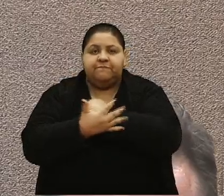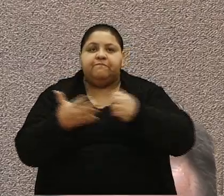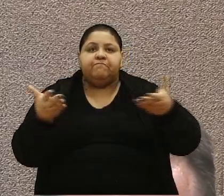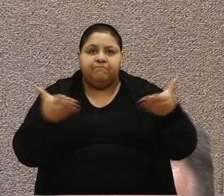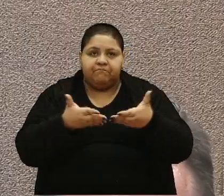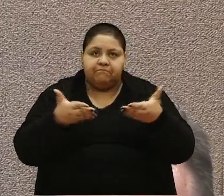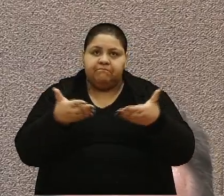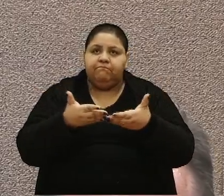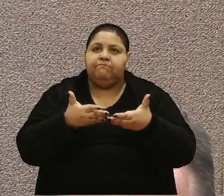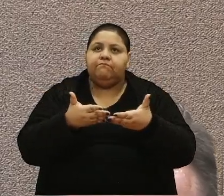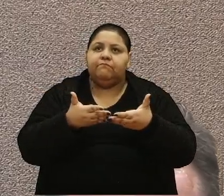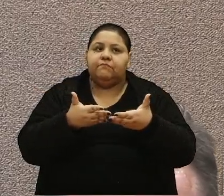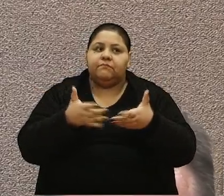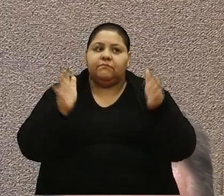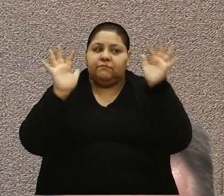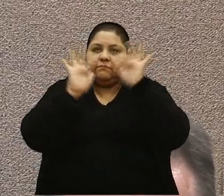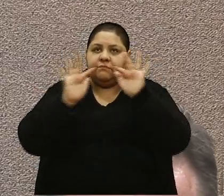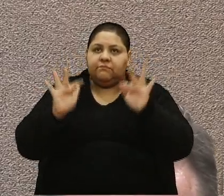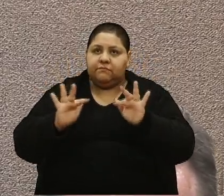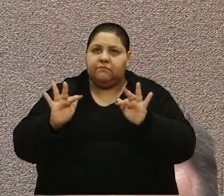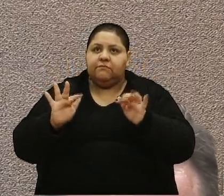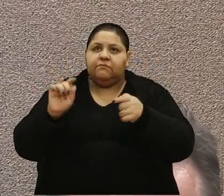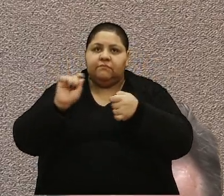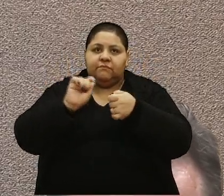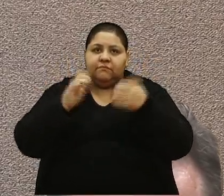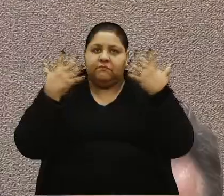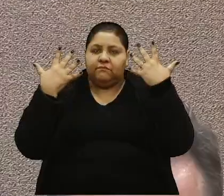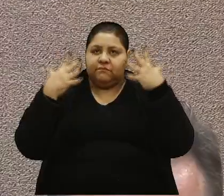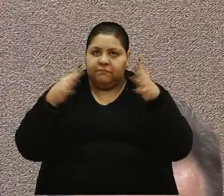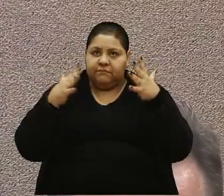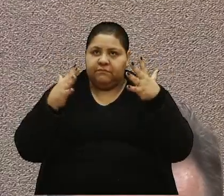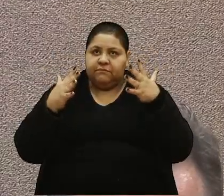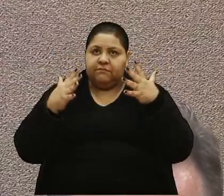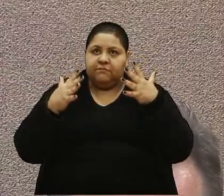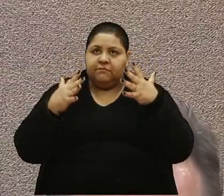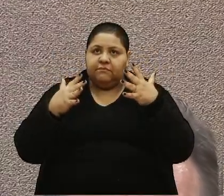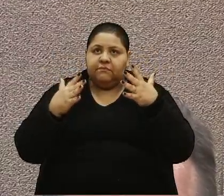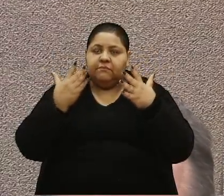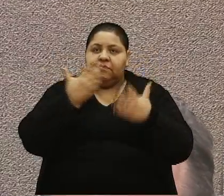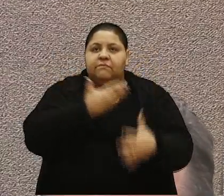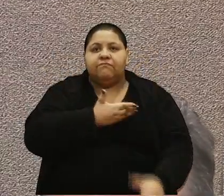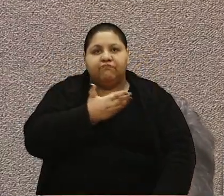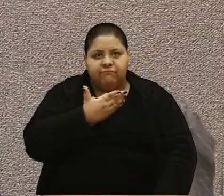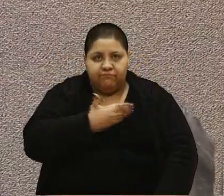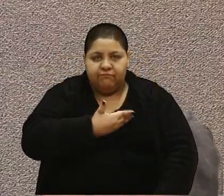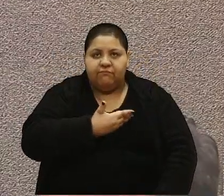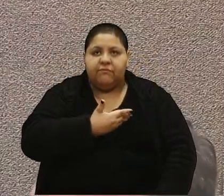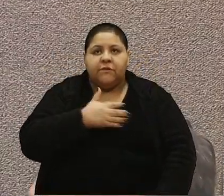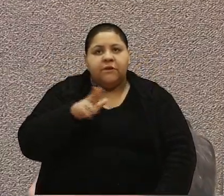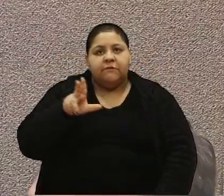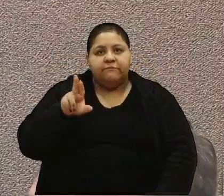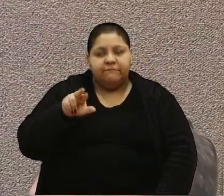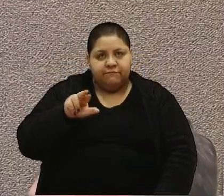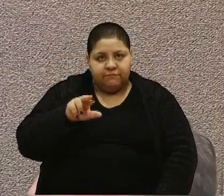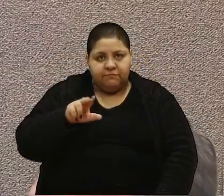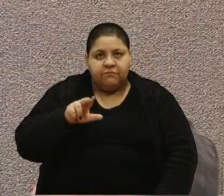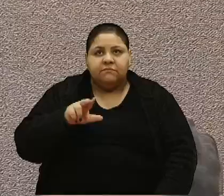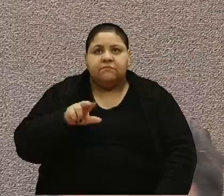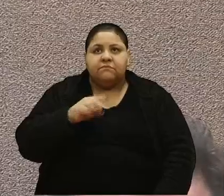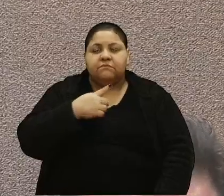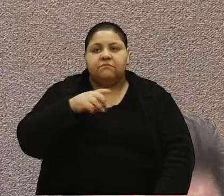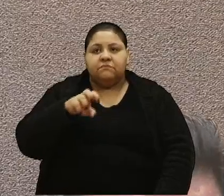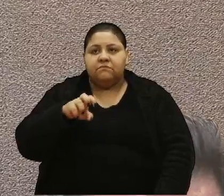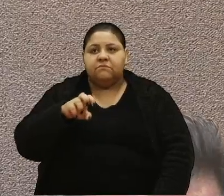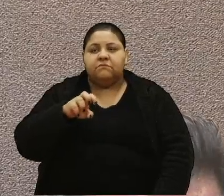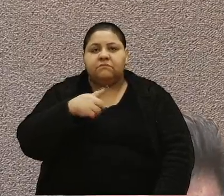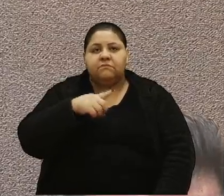Hoje, então, fico muito feliz em fazer esse voto de congratulações a esses meus amigos, a esses meus irmãos, que de 15 em 15 dias